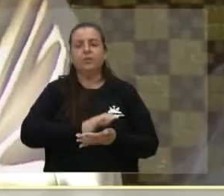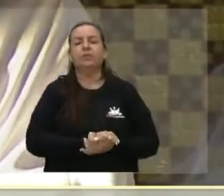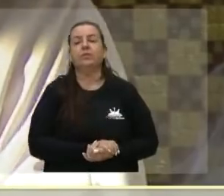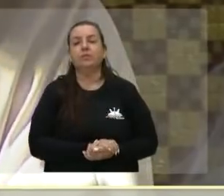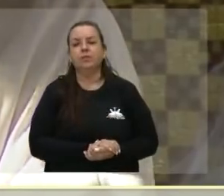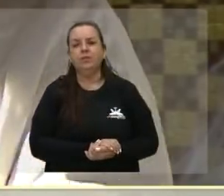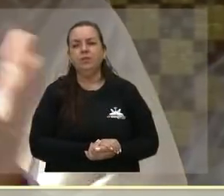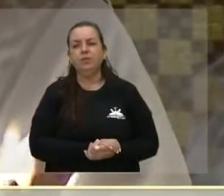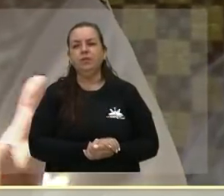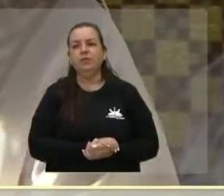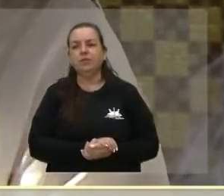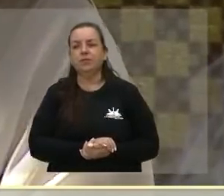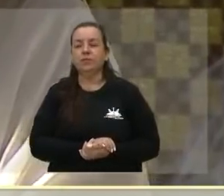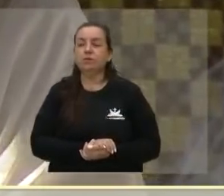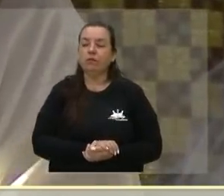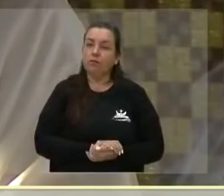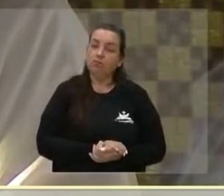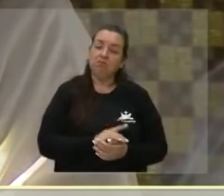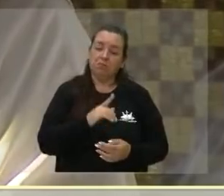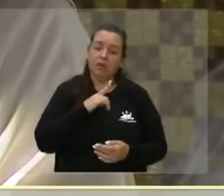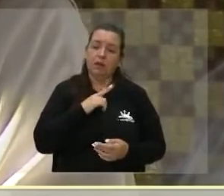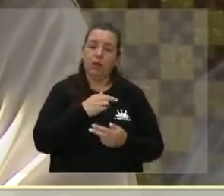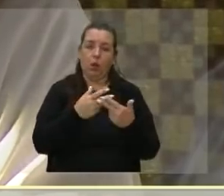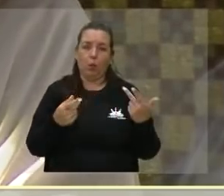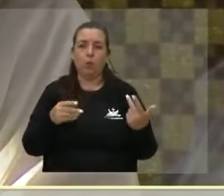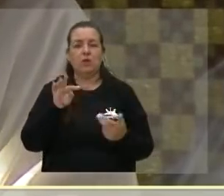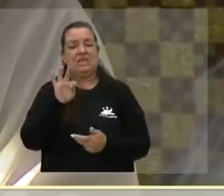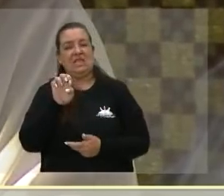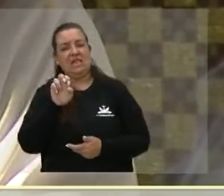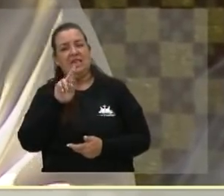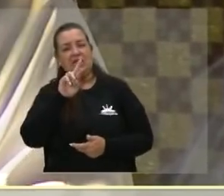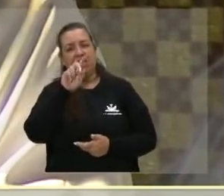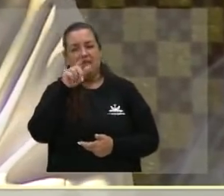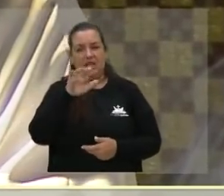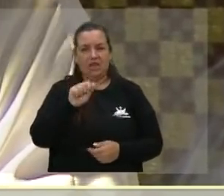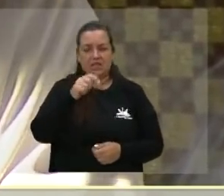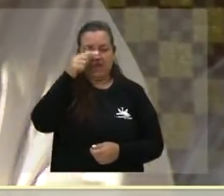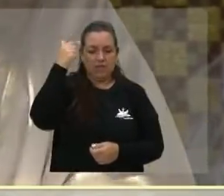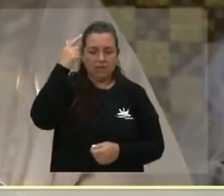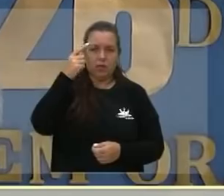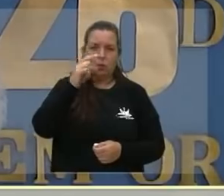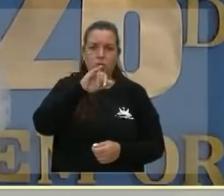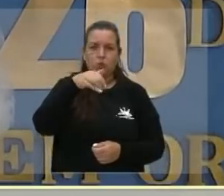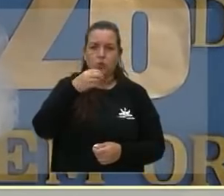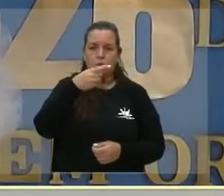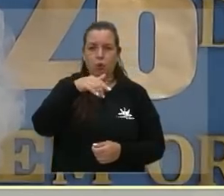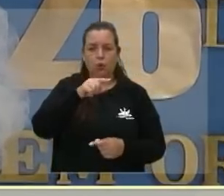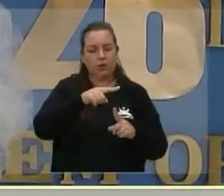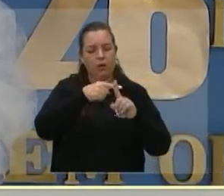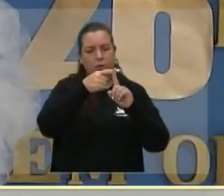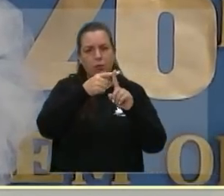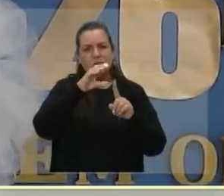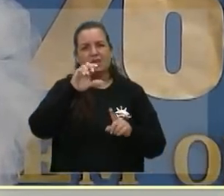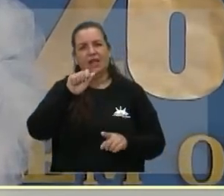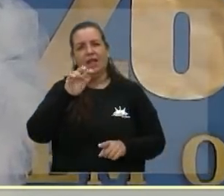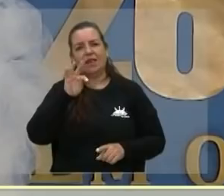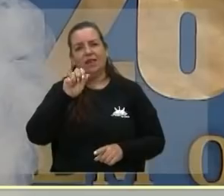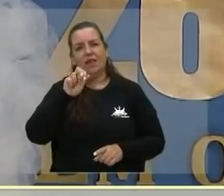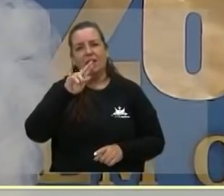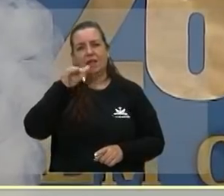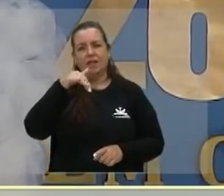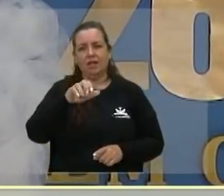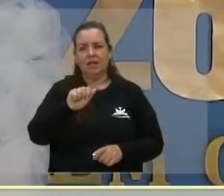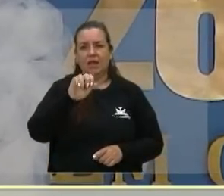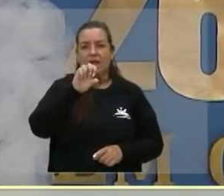místicos e cito alguns teresa d'ávila são joão da cruz catarina de sena